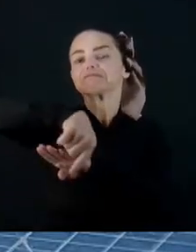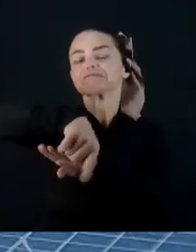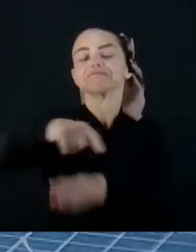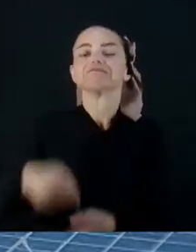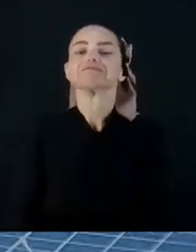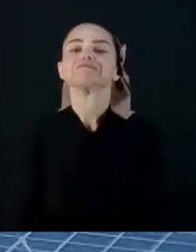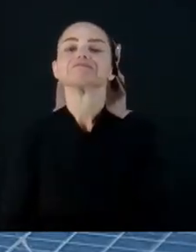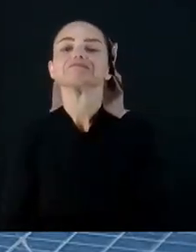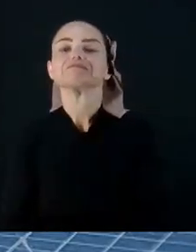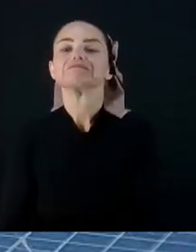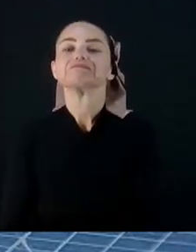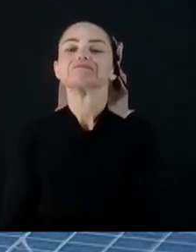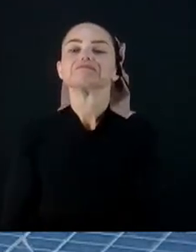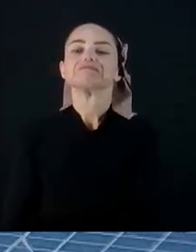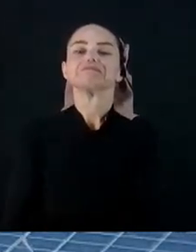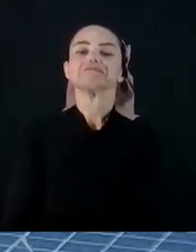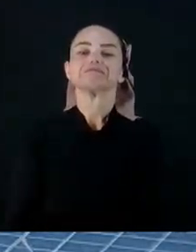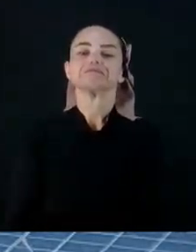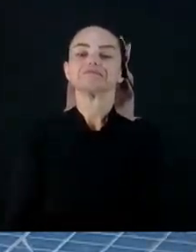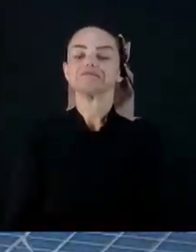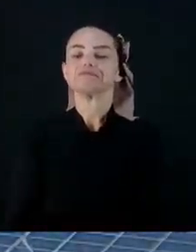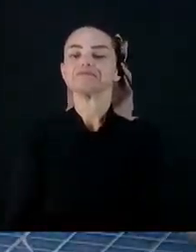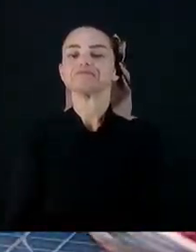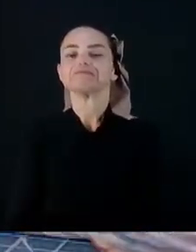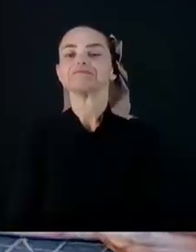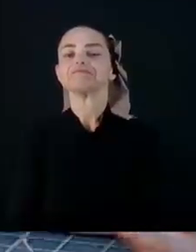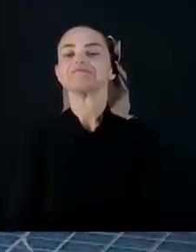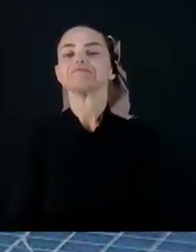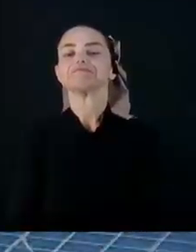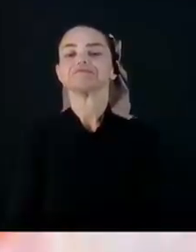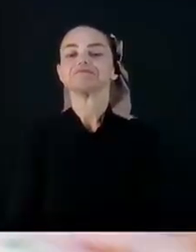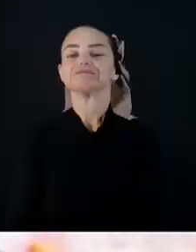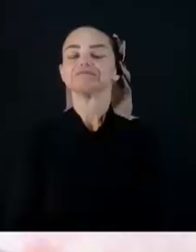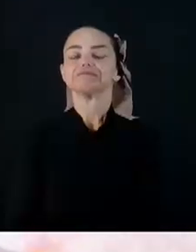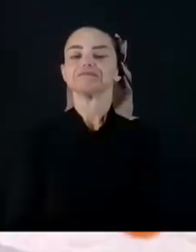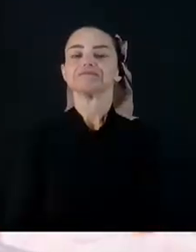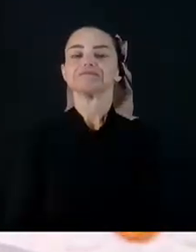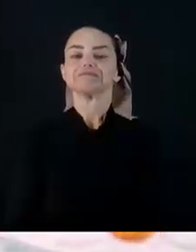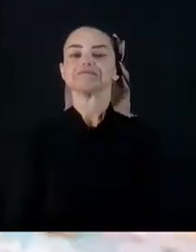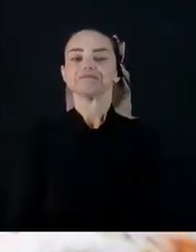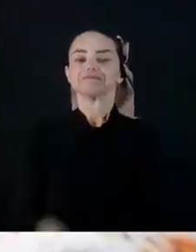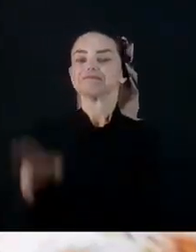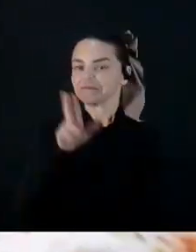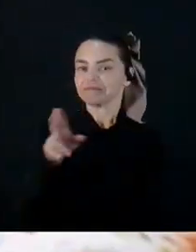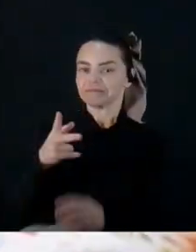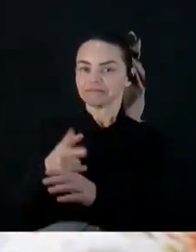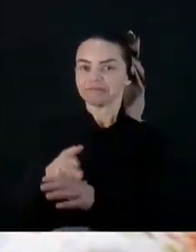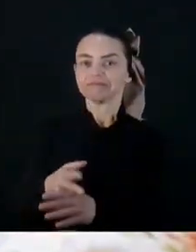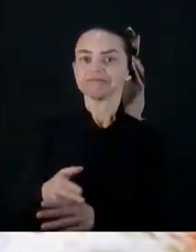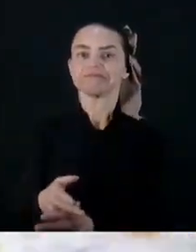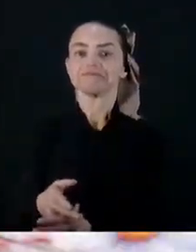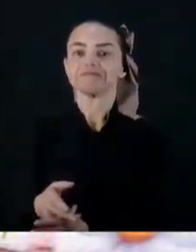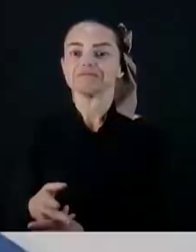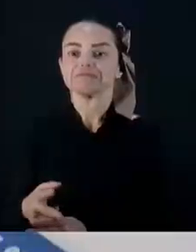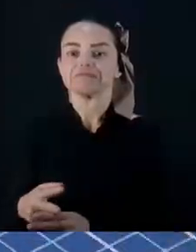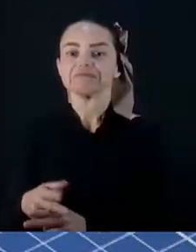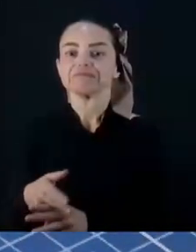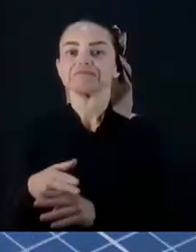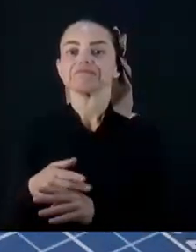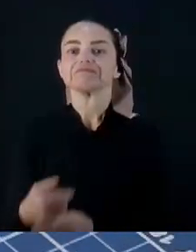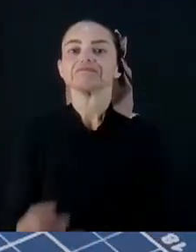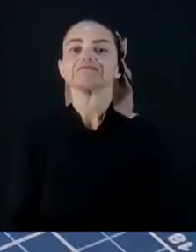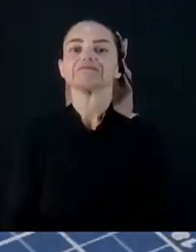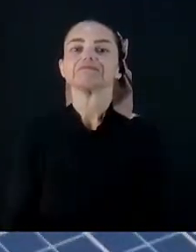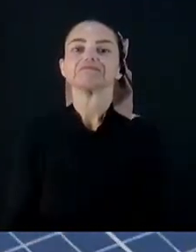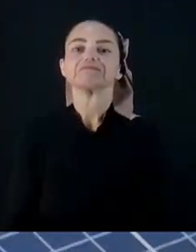de cordão. Usa uma tesourinha pra poder cortar um... Usa uma tesourinha, né? Ou aquele desmanchador de costura, também, né? Tem um pode